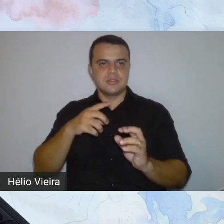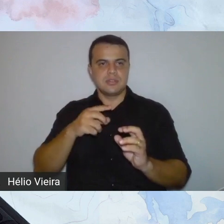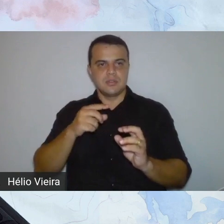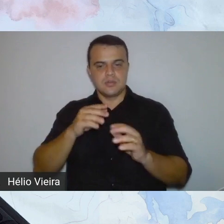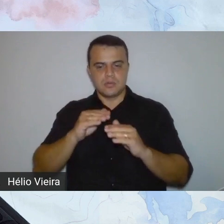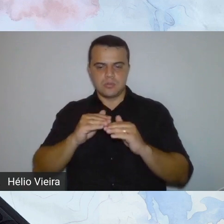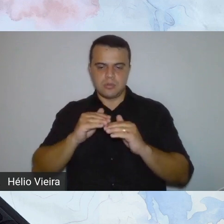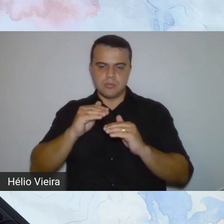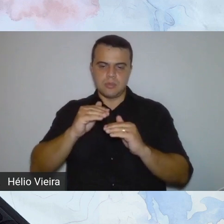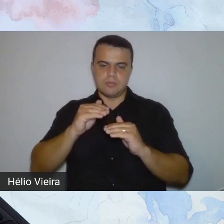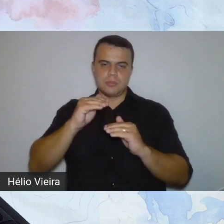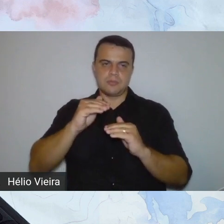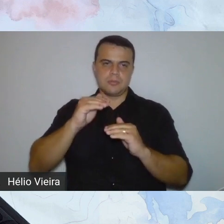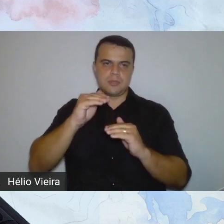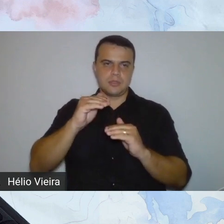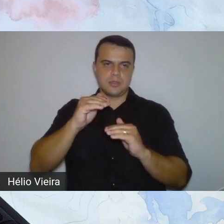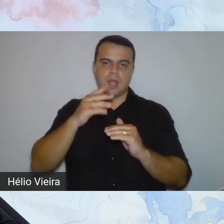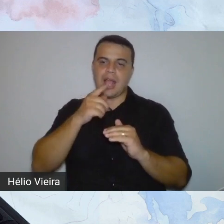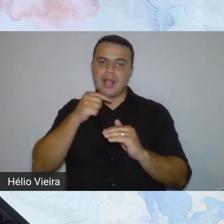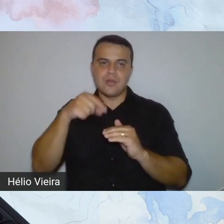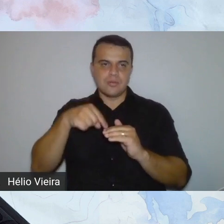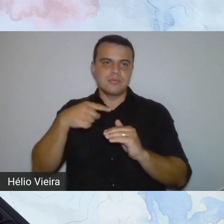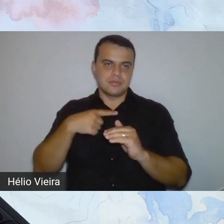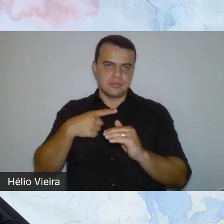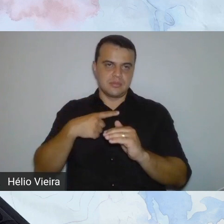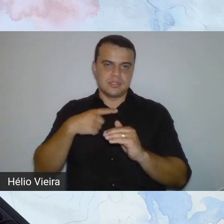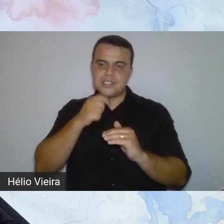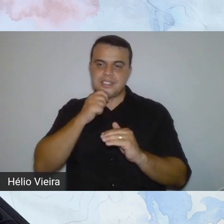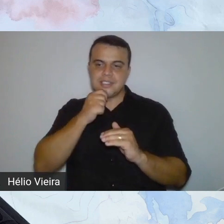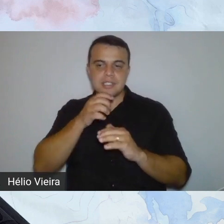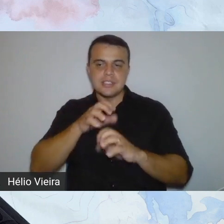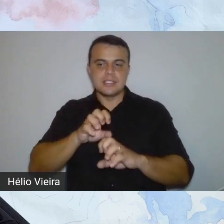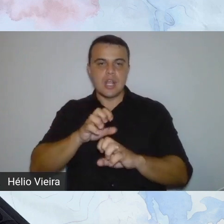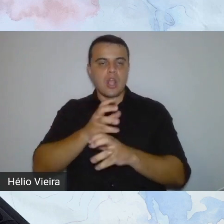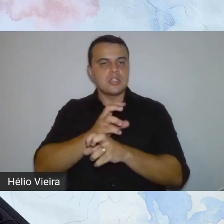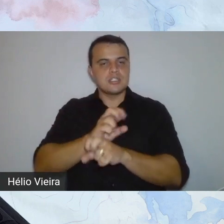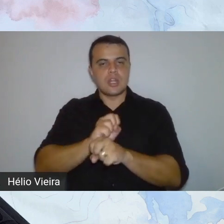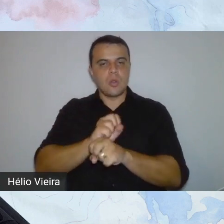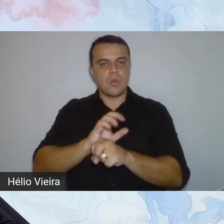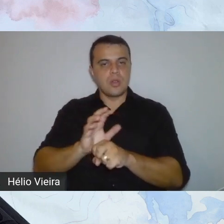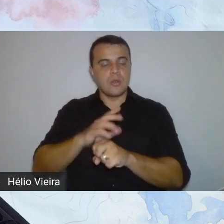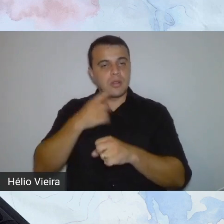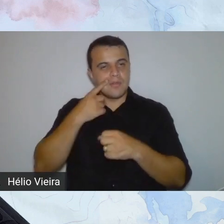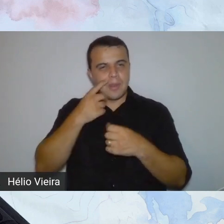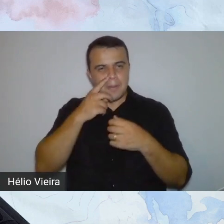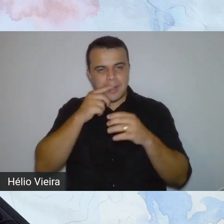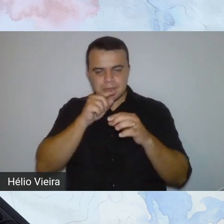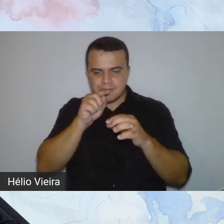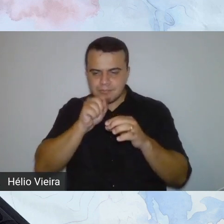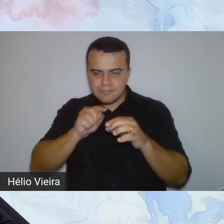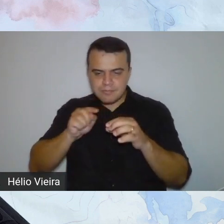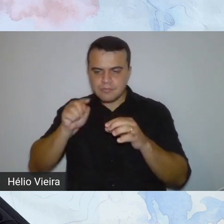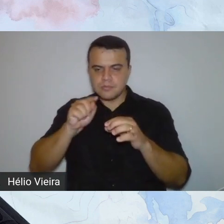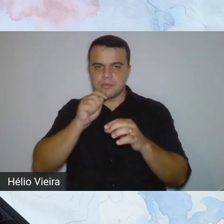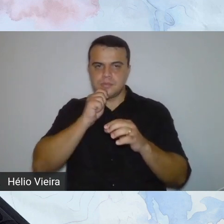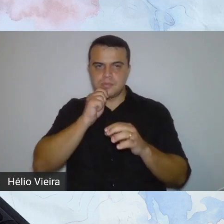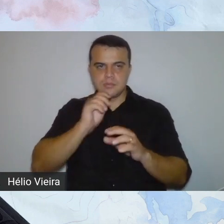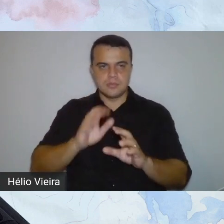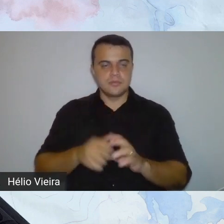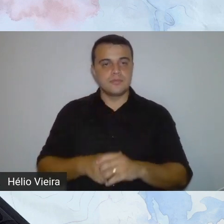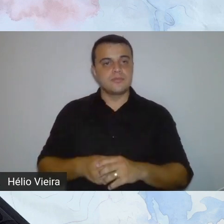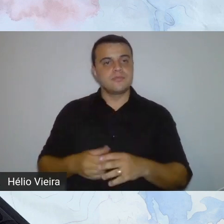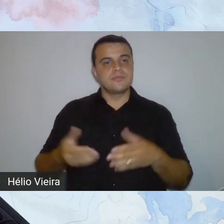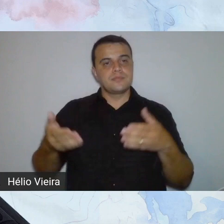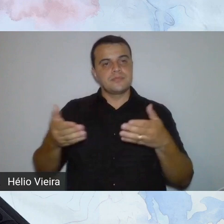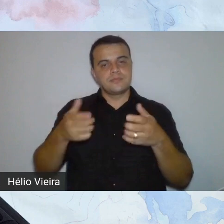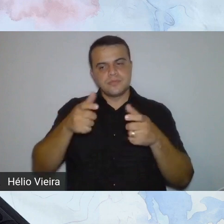outra, enquanto estava meio molhado. Então, não fica muito um contorno muito bem limitado, bem definido. Agora, nos